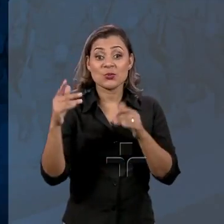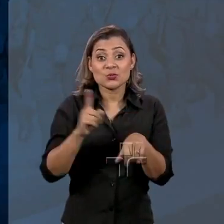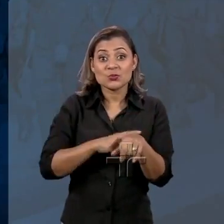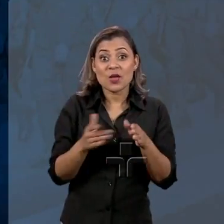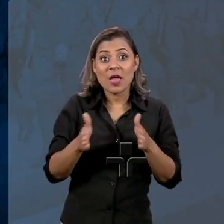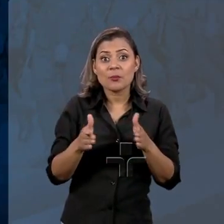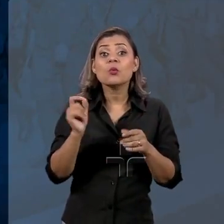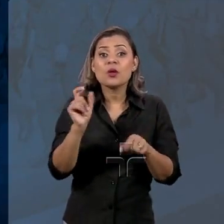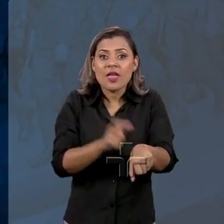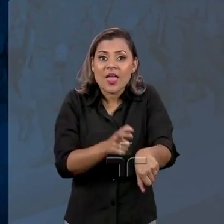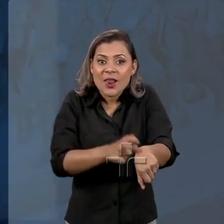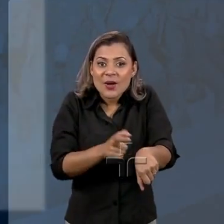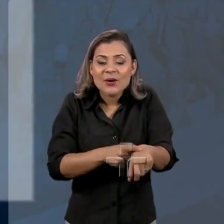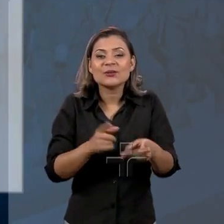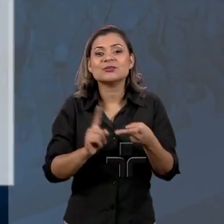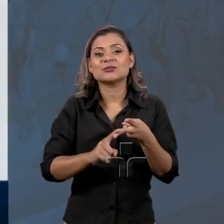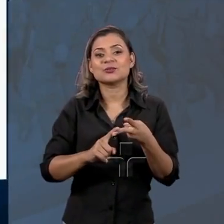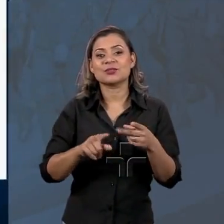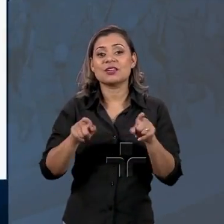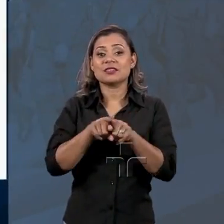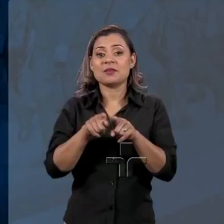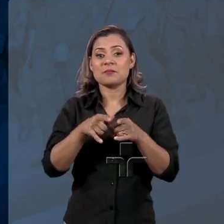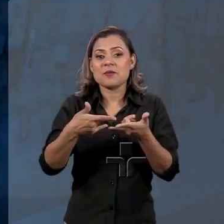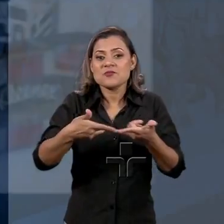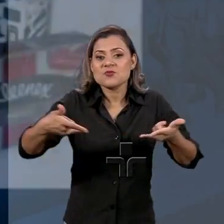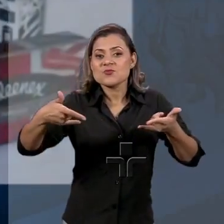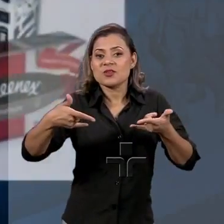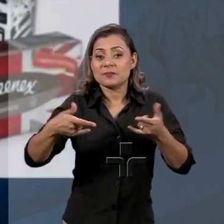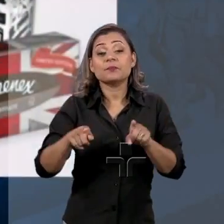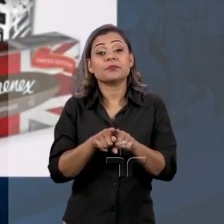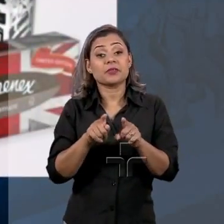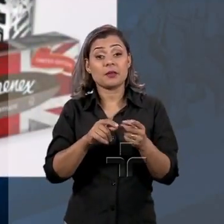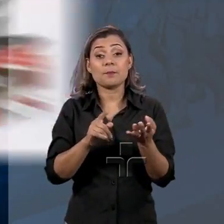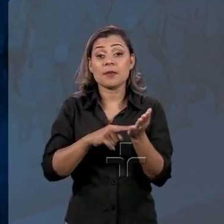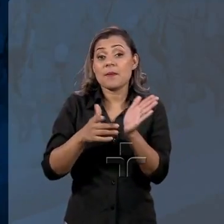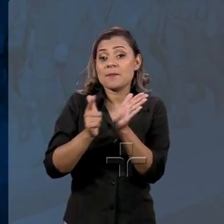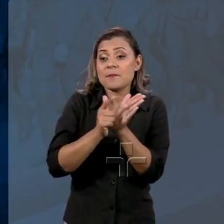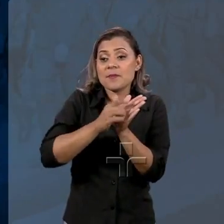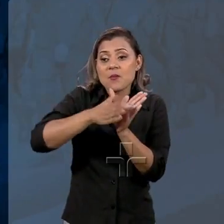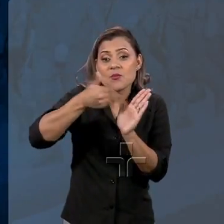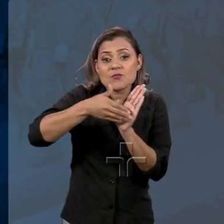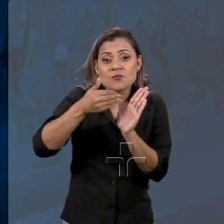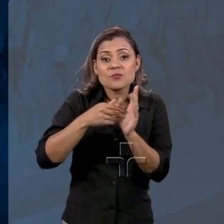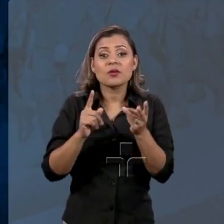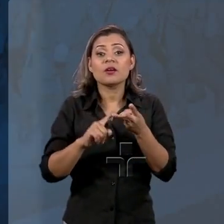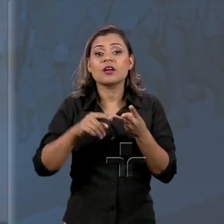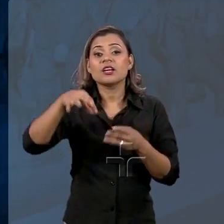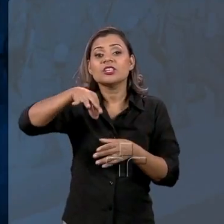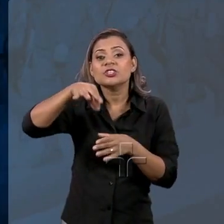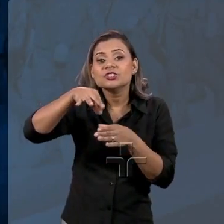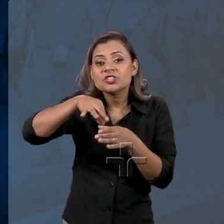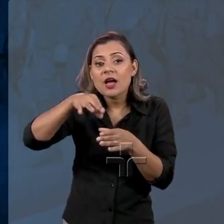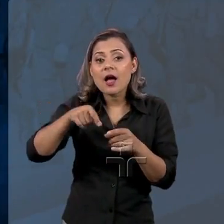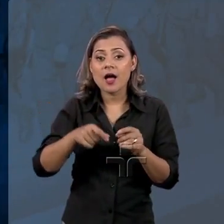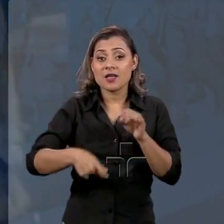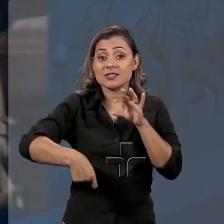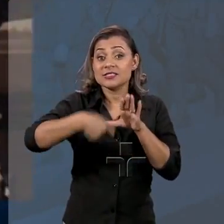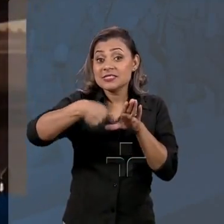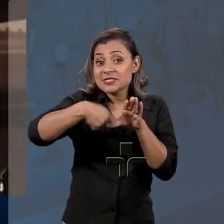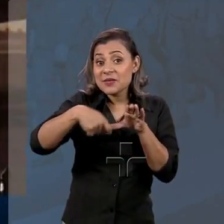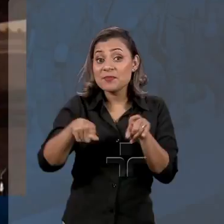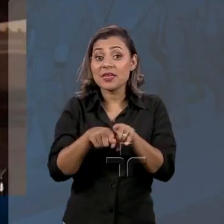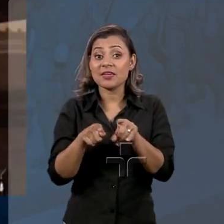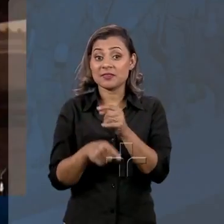época, como o relógio de pulso, os absorventes íntimos, os lenços de papel, os saquinhos de chá, o zíper e os